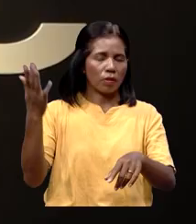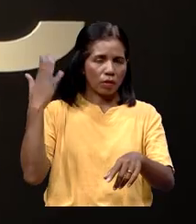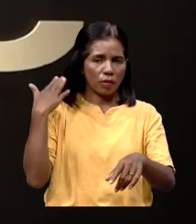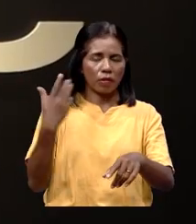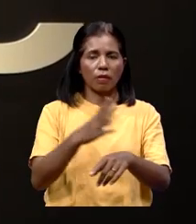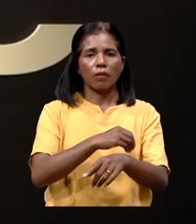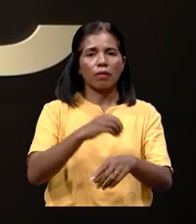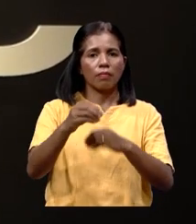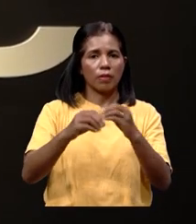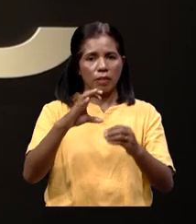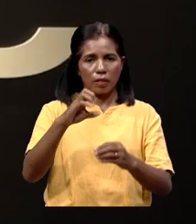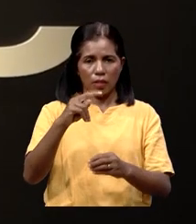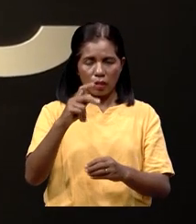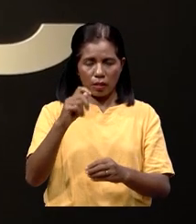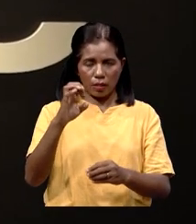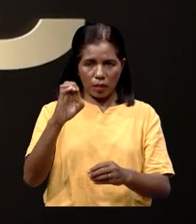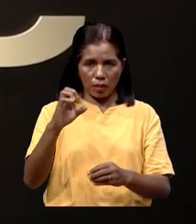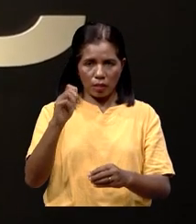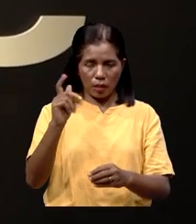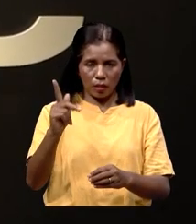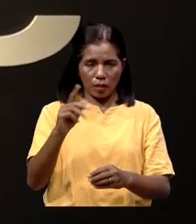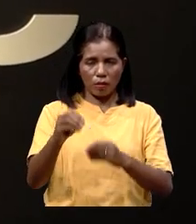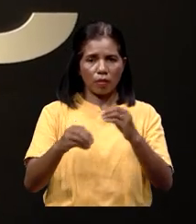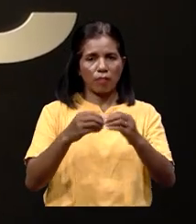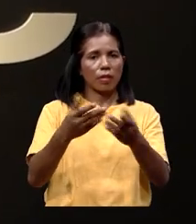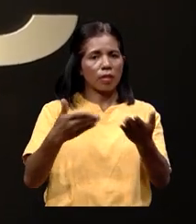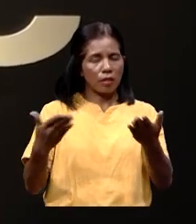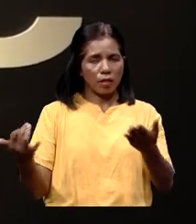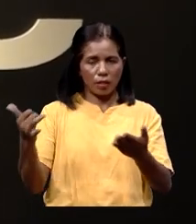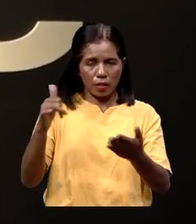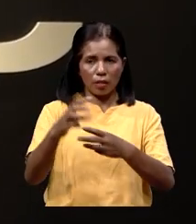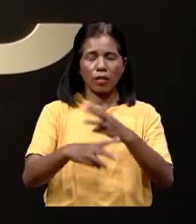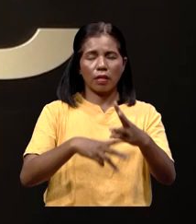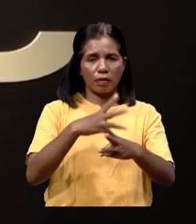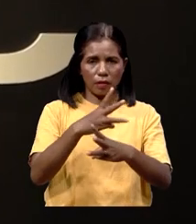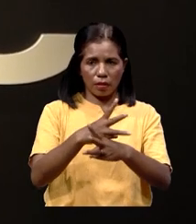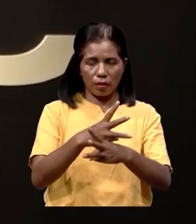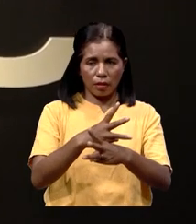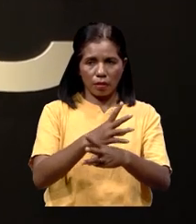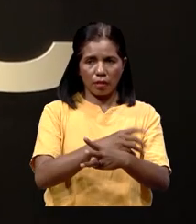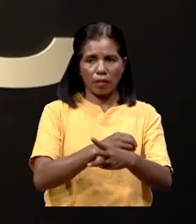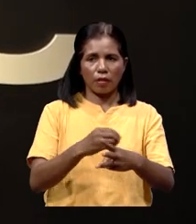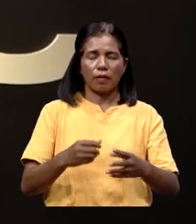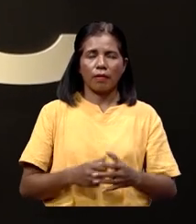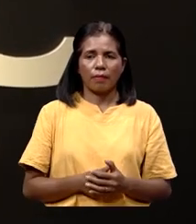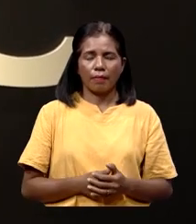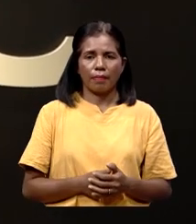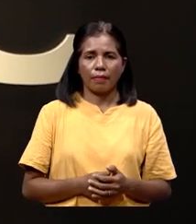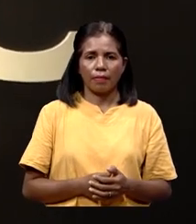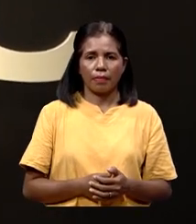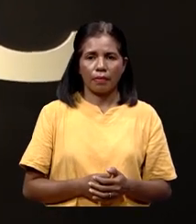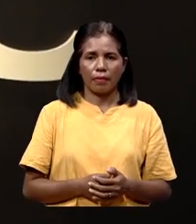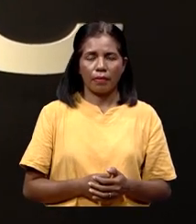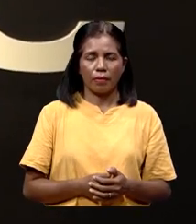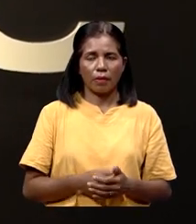ilha através da arqueologia, mas sem decepcionar